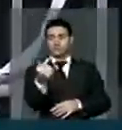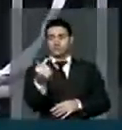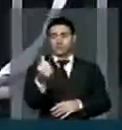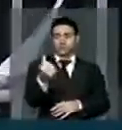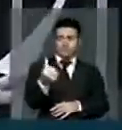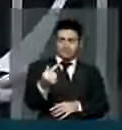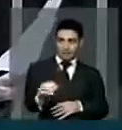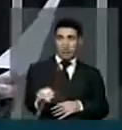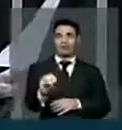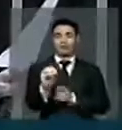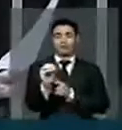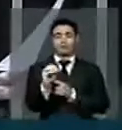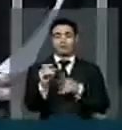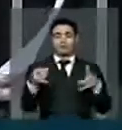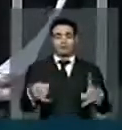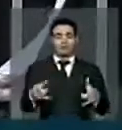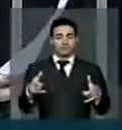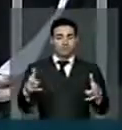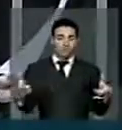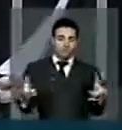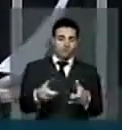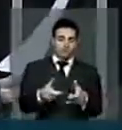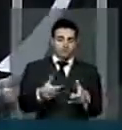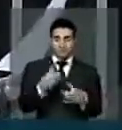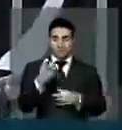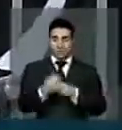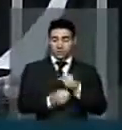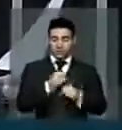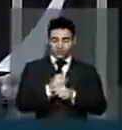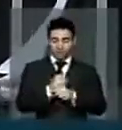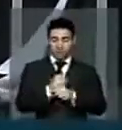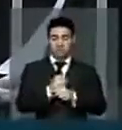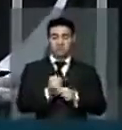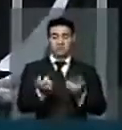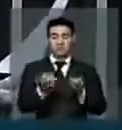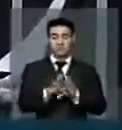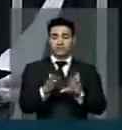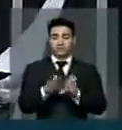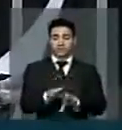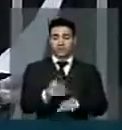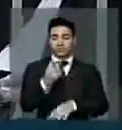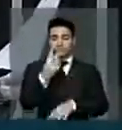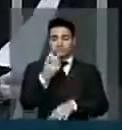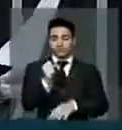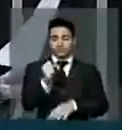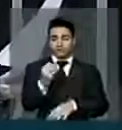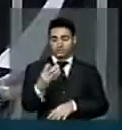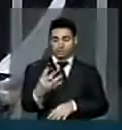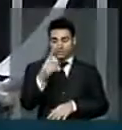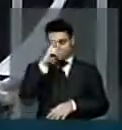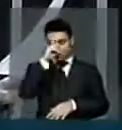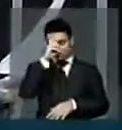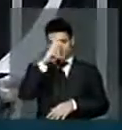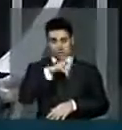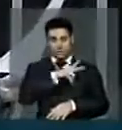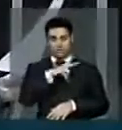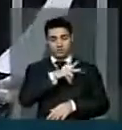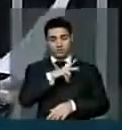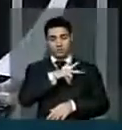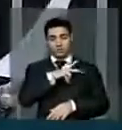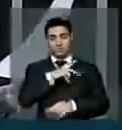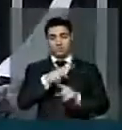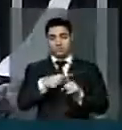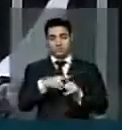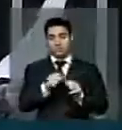4.770 leitos a menos. Apenas nos últimos 5 anos foram fechados 284 hospitais privados que